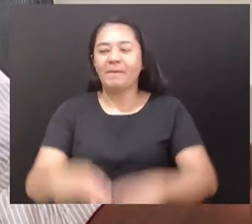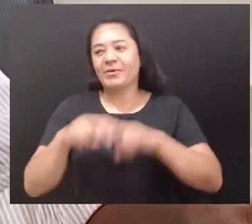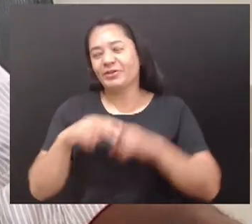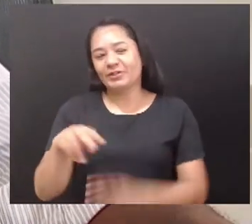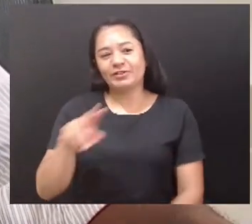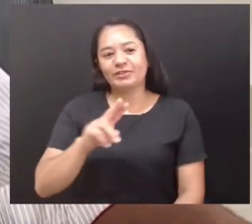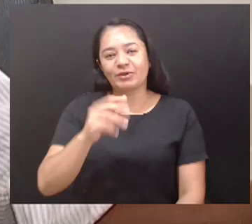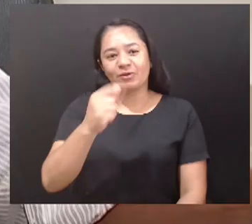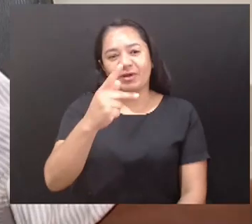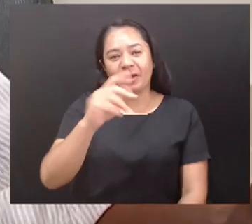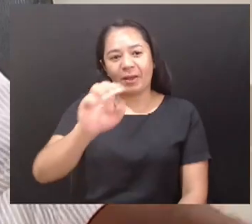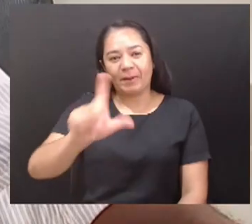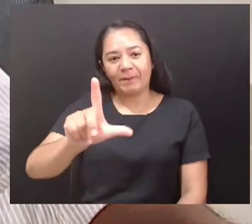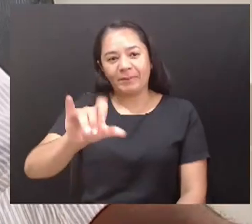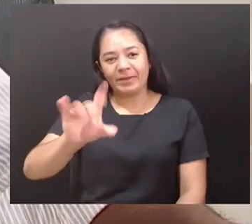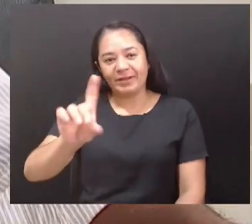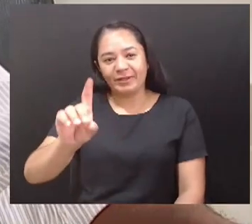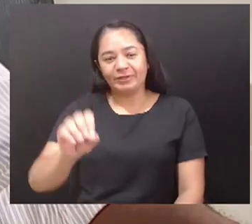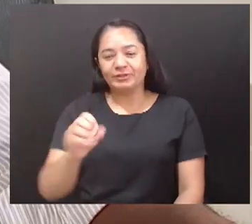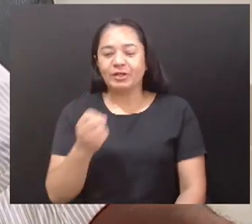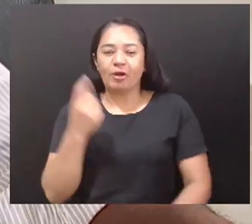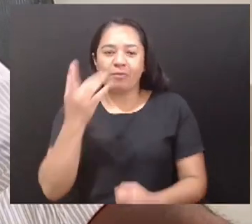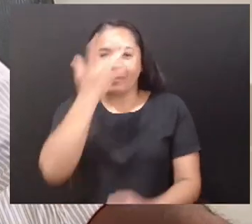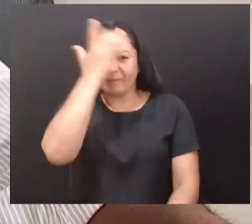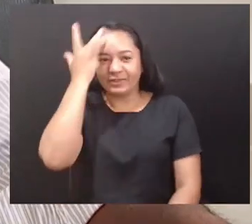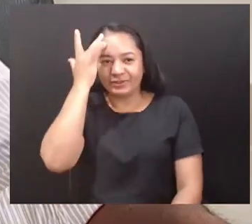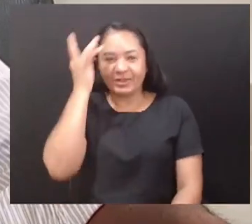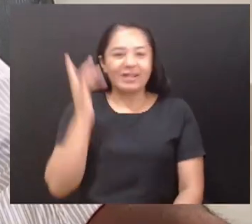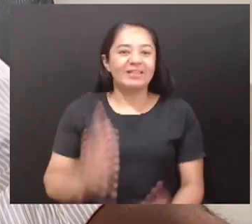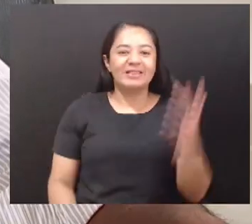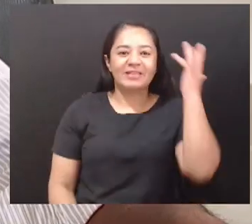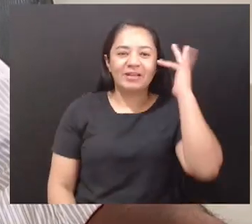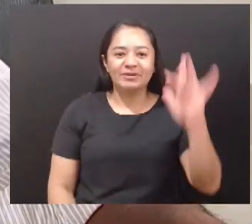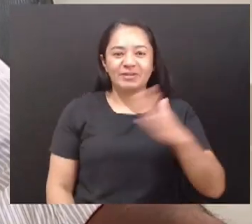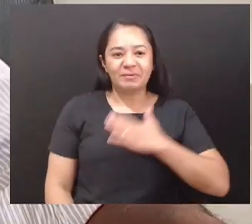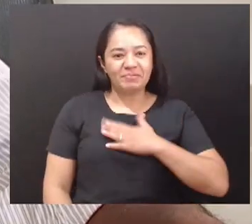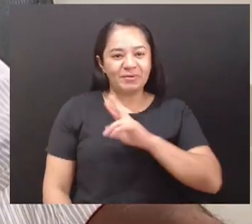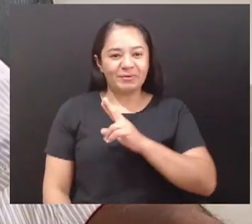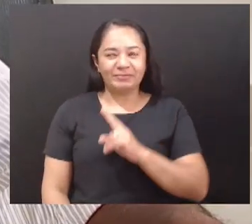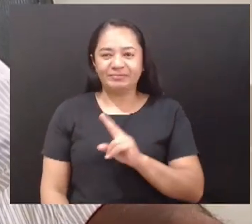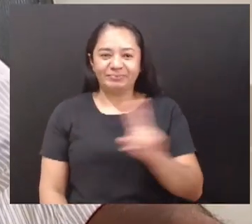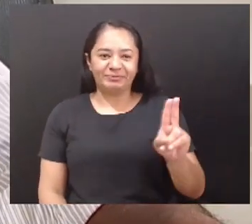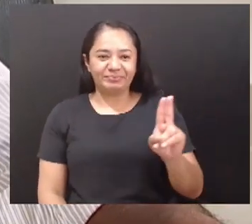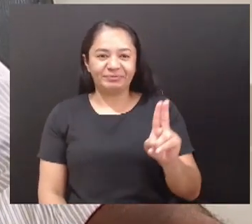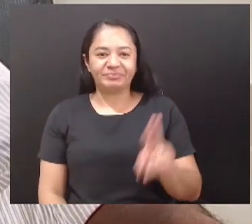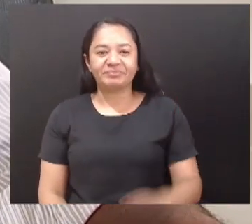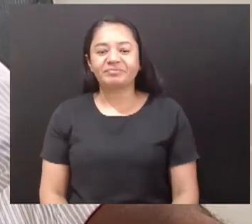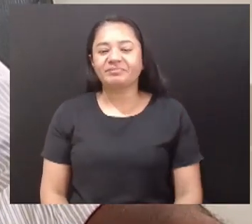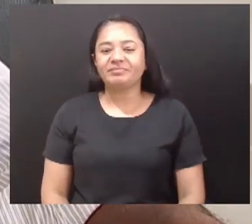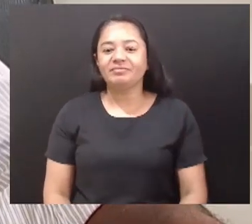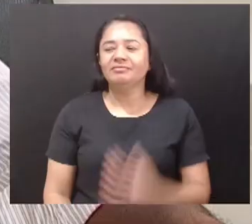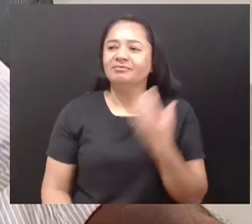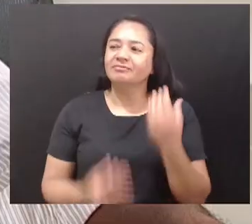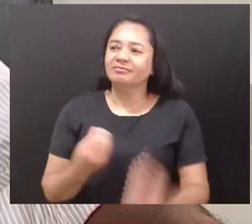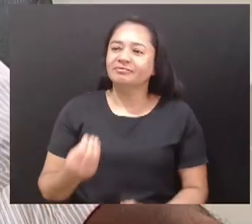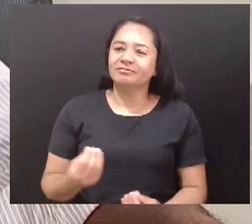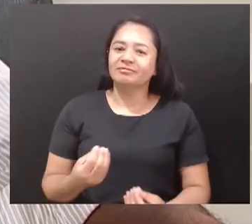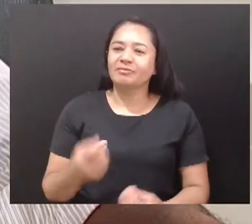que muitas pessoas como você não sabiam que o nome era Arlindo. E como o Dinho se tornou